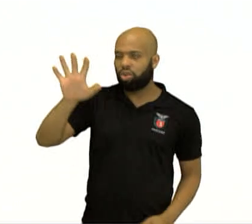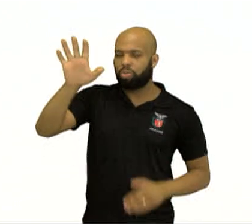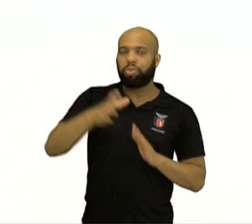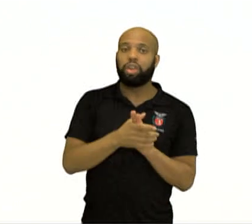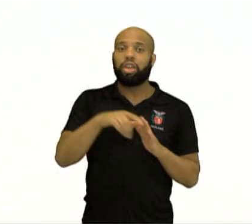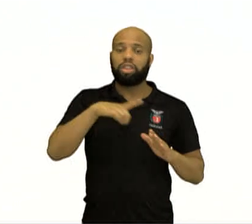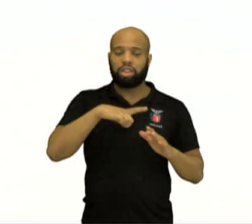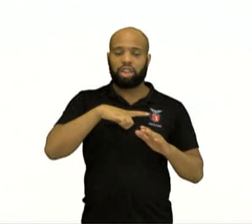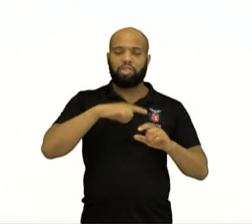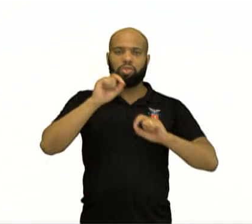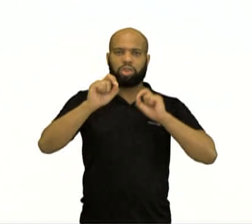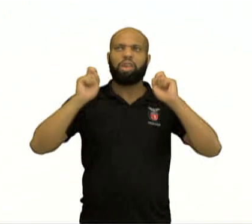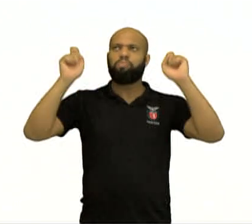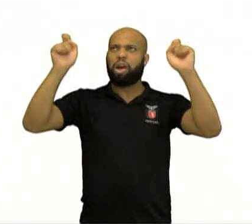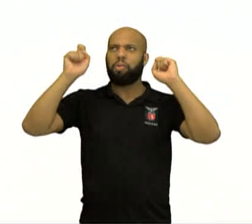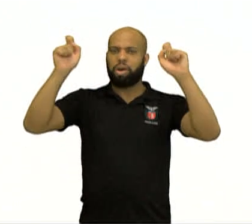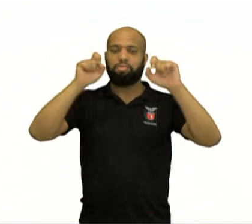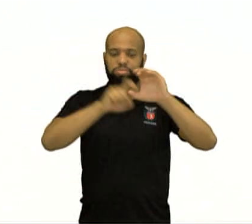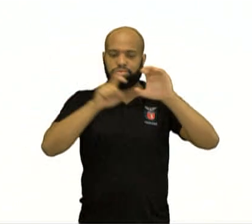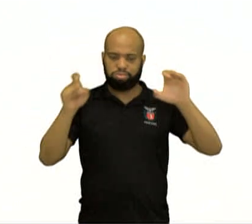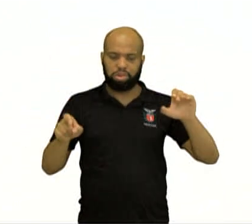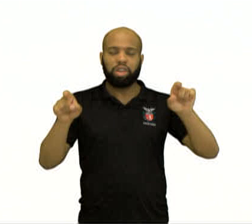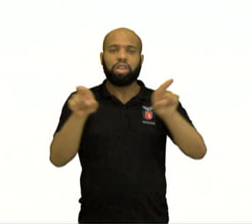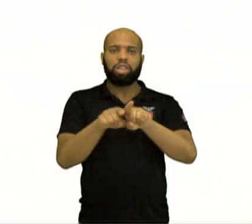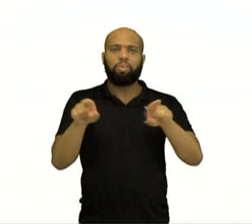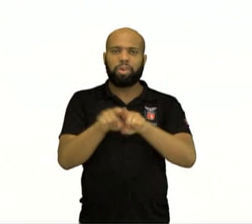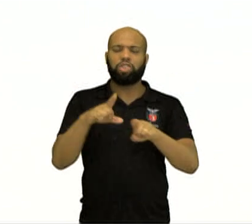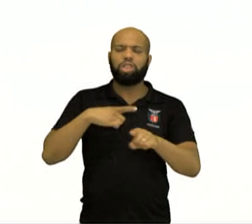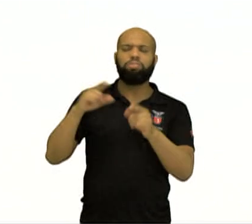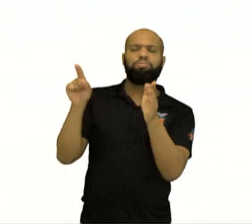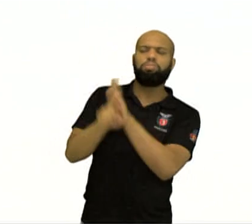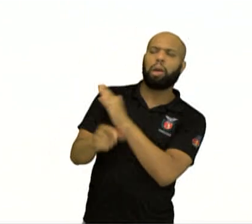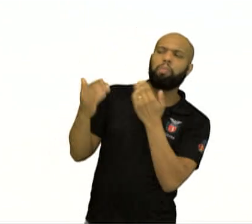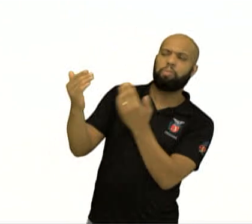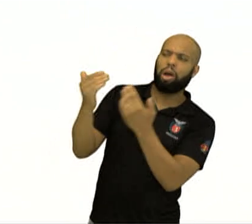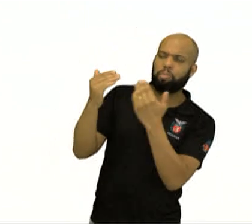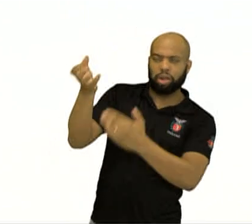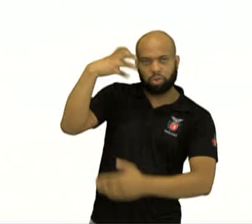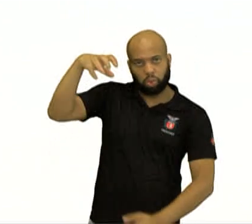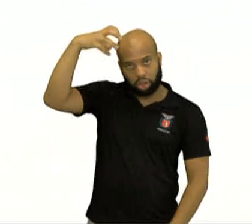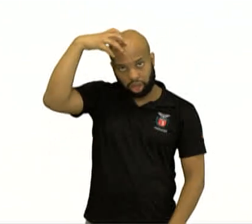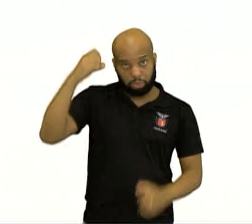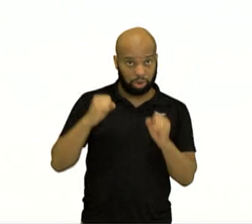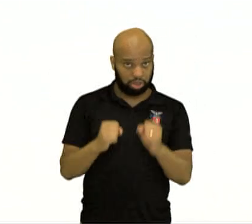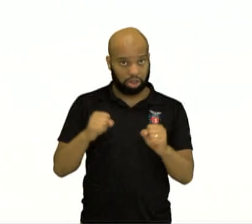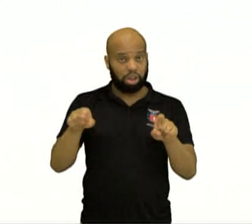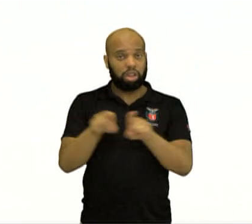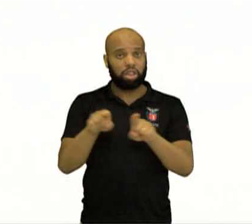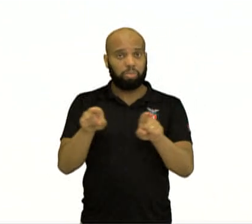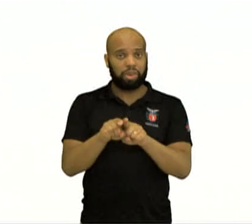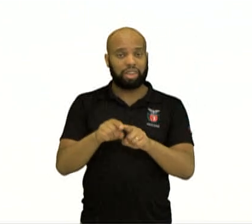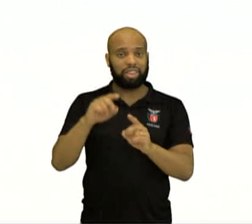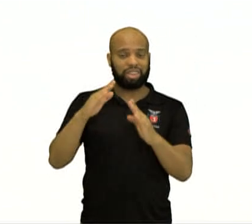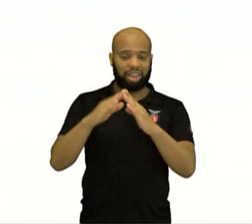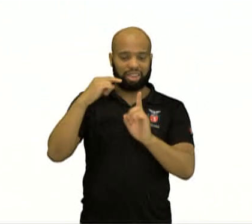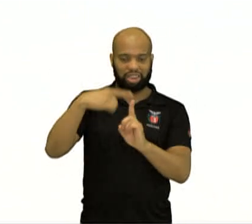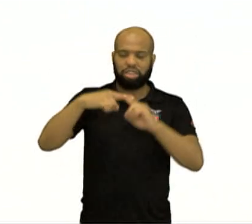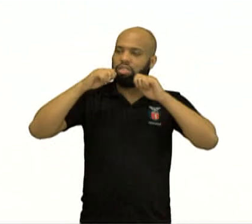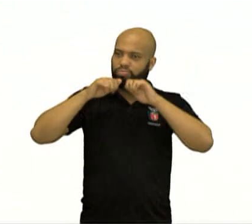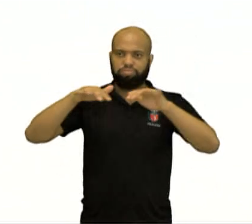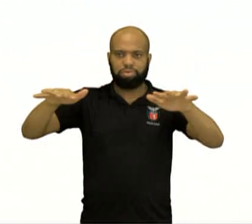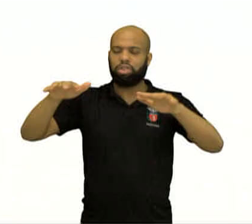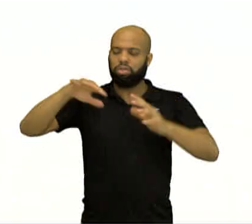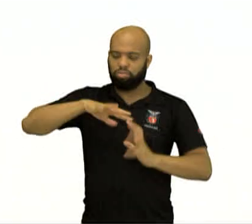de independência e os questionamentos dos poderes dos reis e da igreja espalharam-se em todo o mundo.